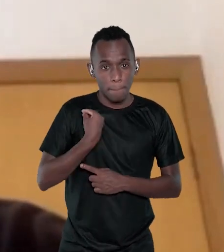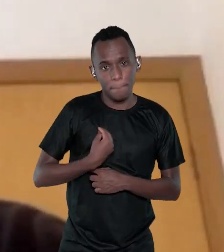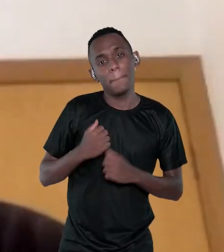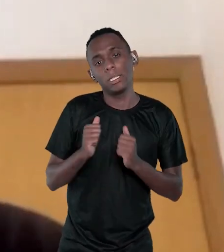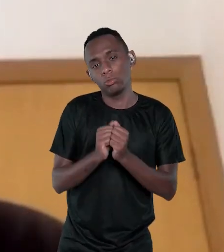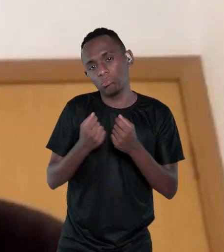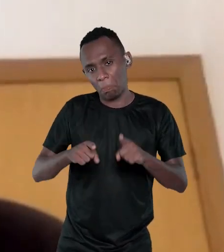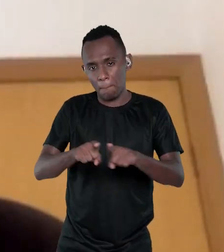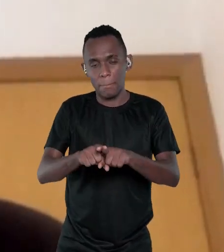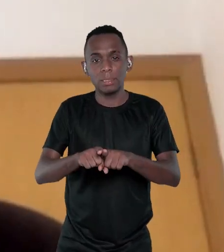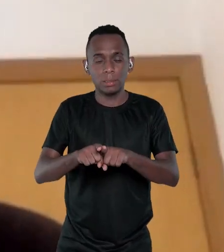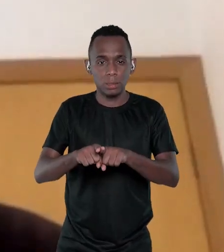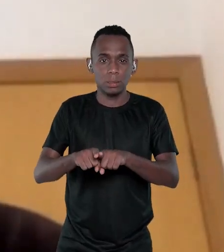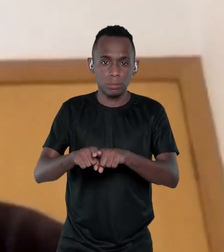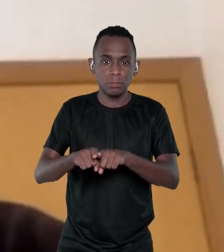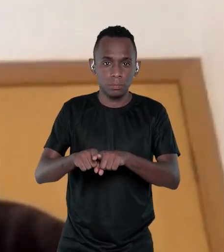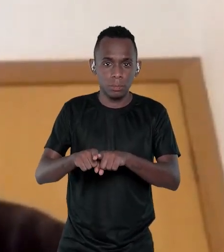gente